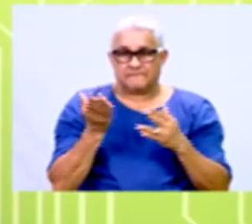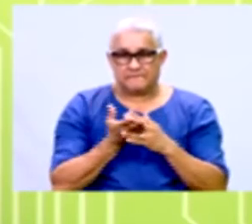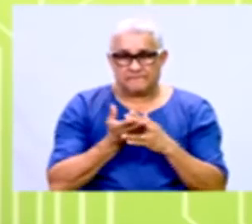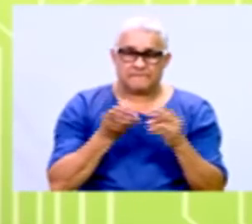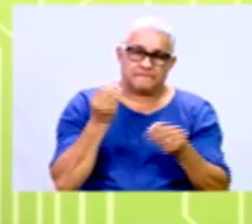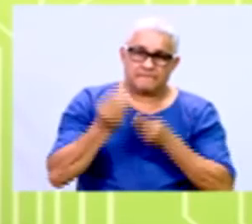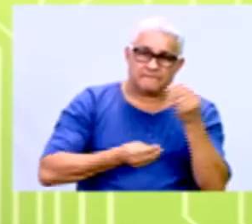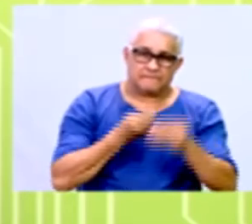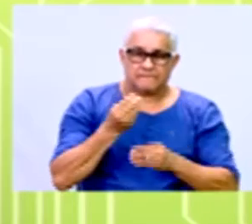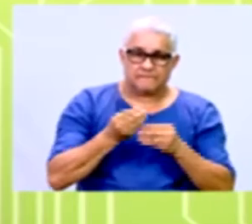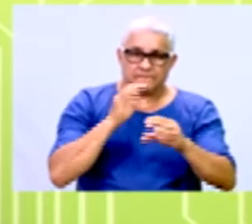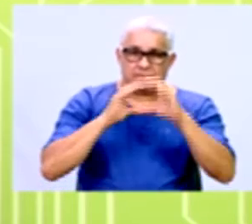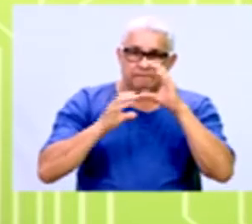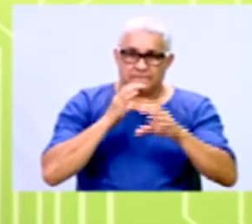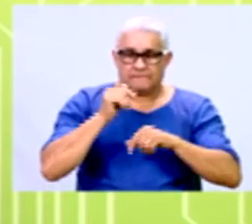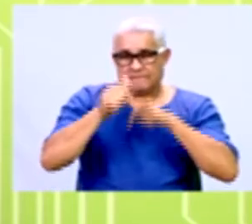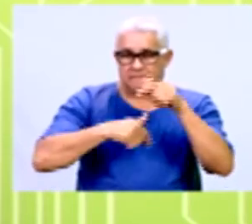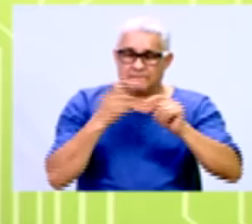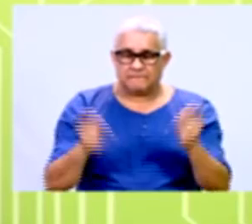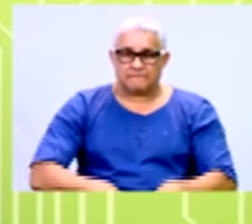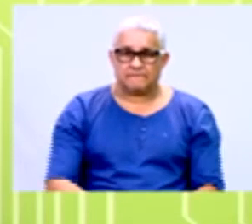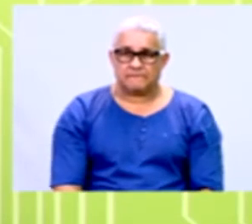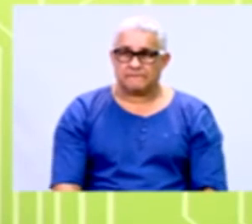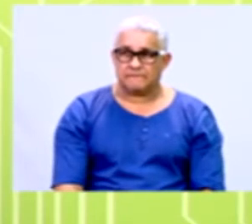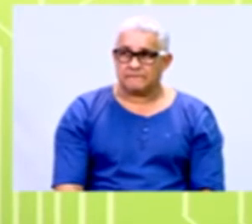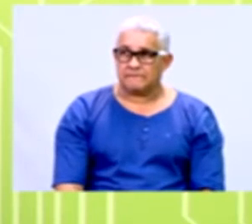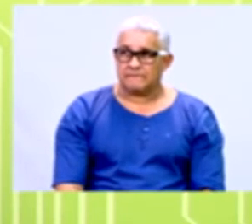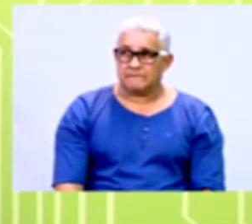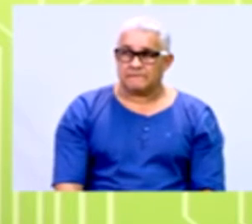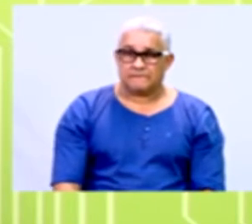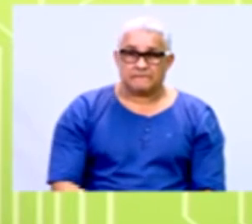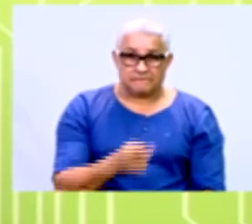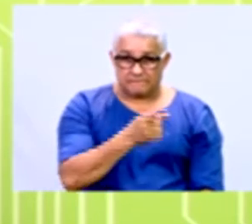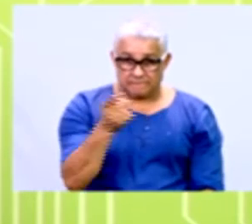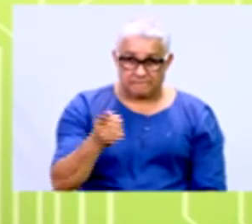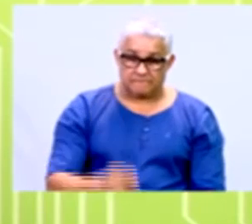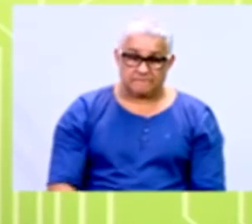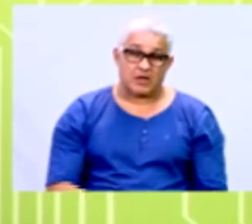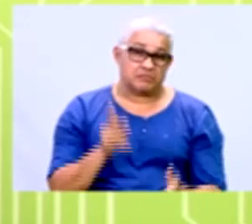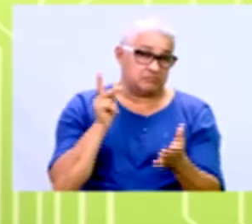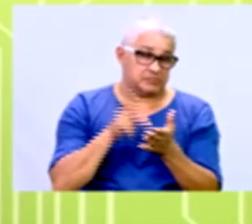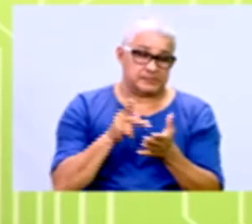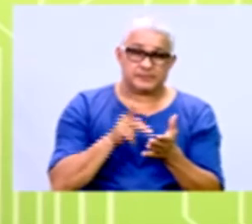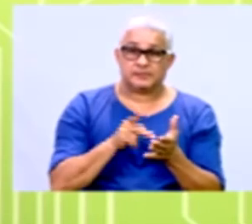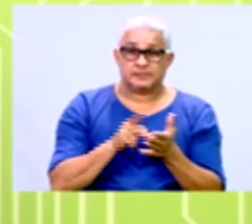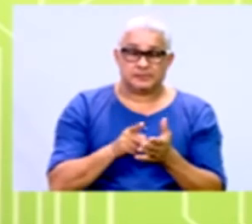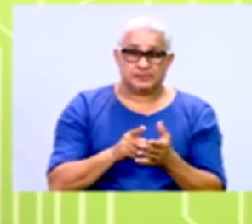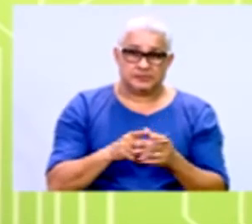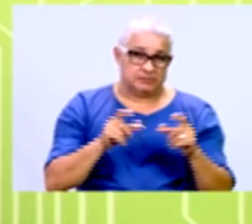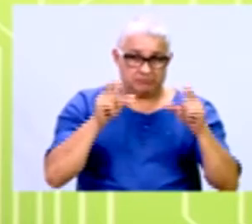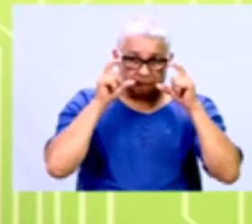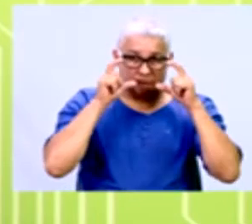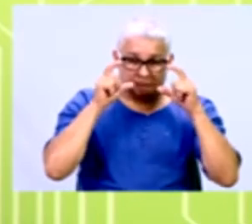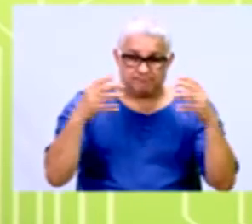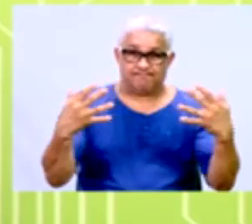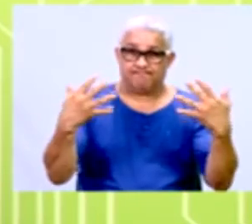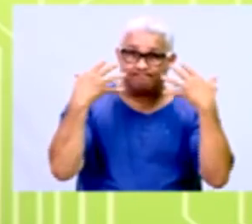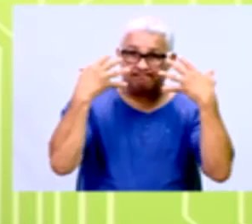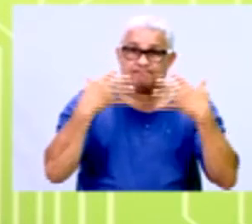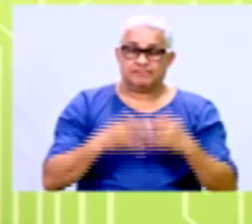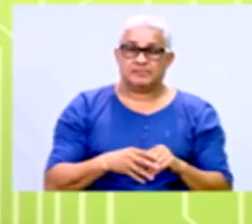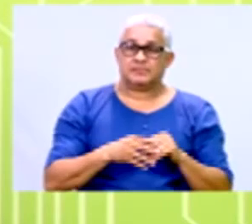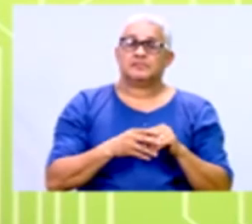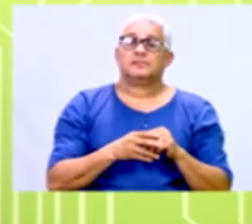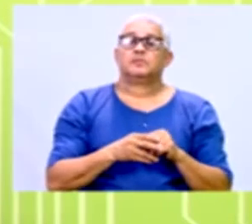funciona essa comunicação. Espero que vocês tenham realmente prestado bastante atenção aí, é um